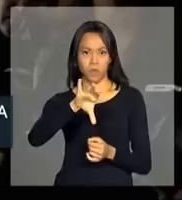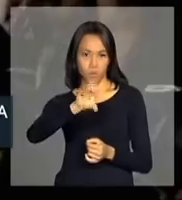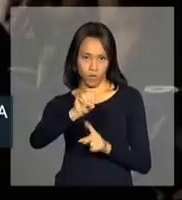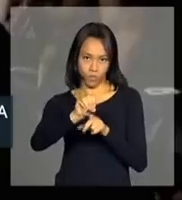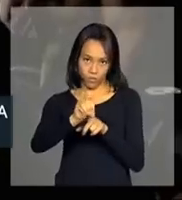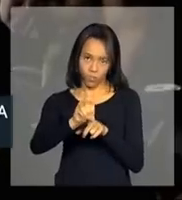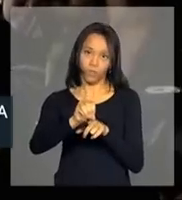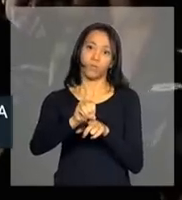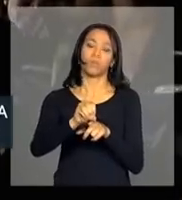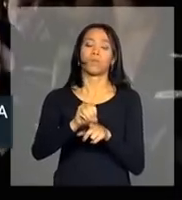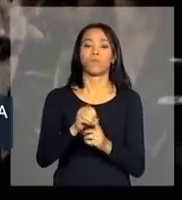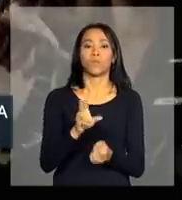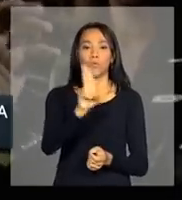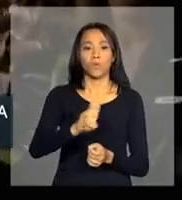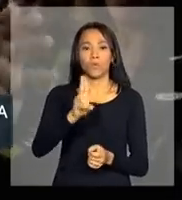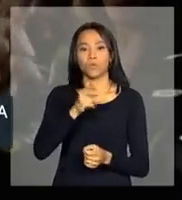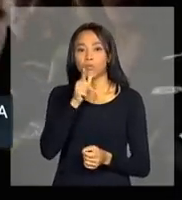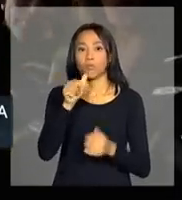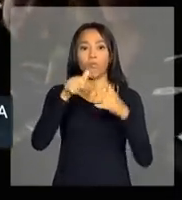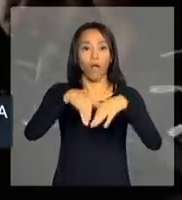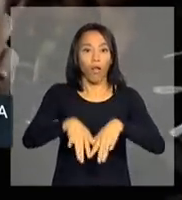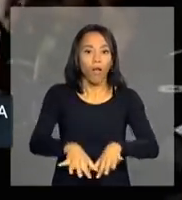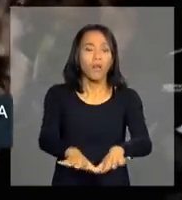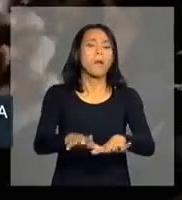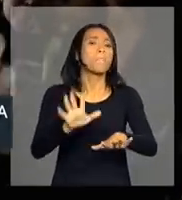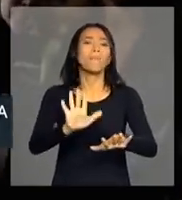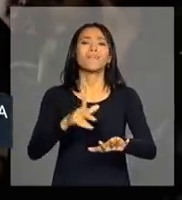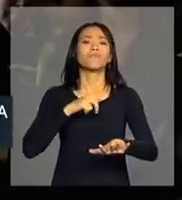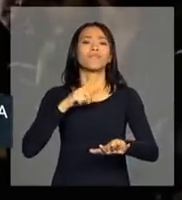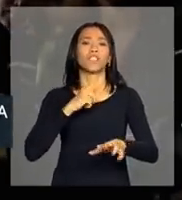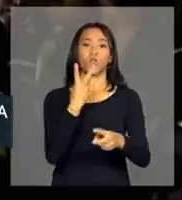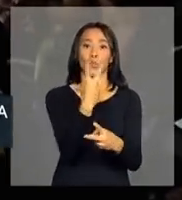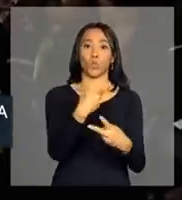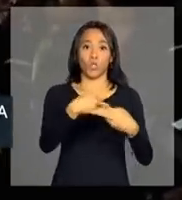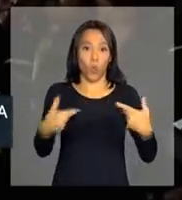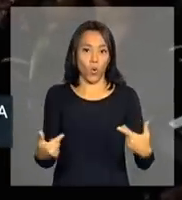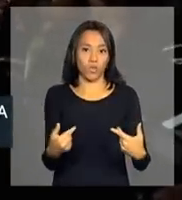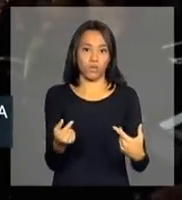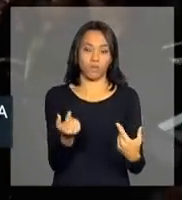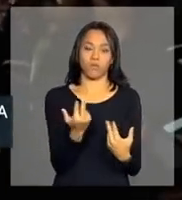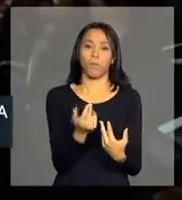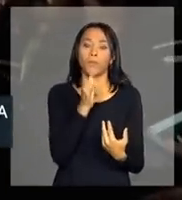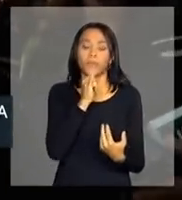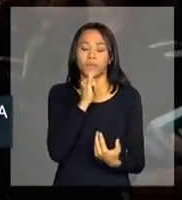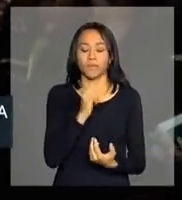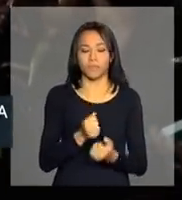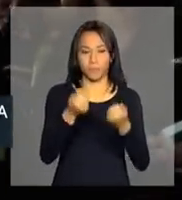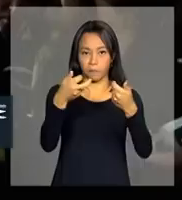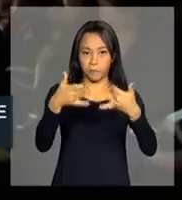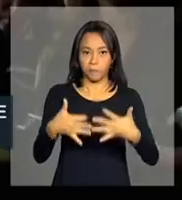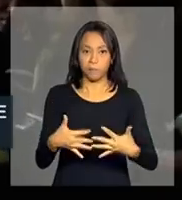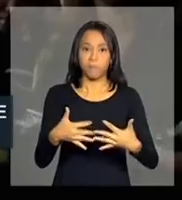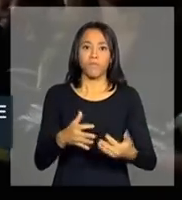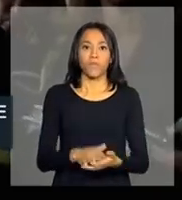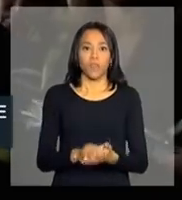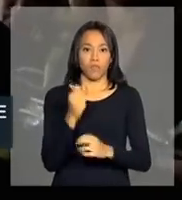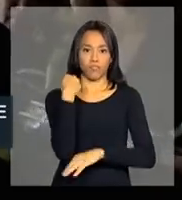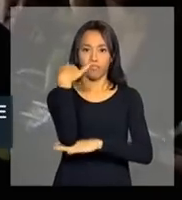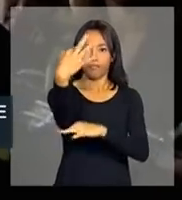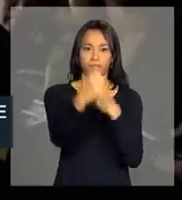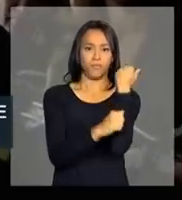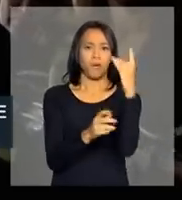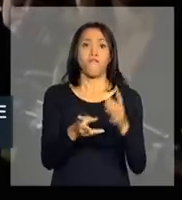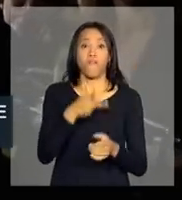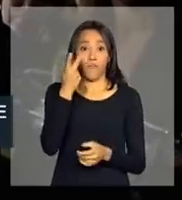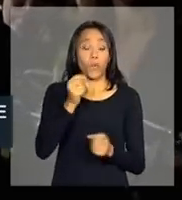ele é hidrotérmico, porque não dá para duas coisas simultaneamente. Por exemplo, o meio ambiente diz que